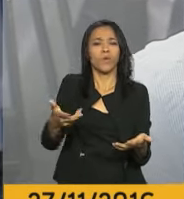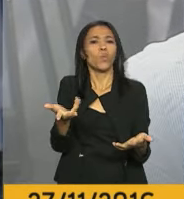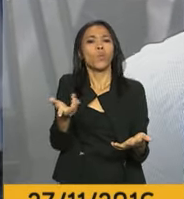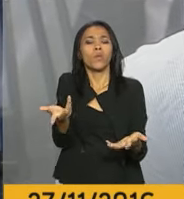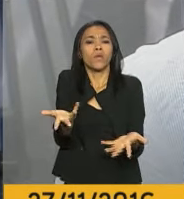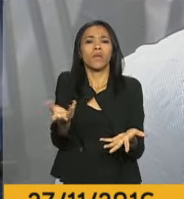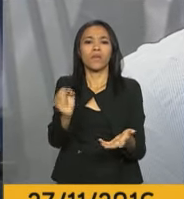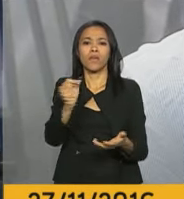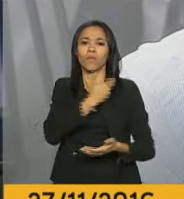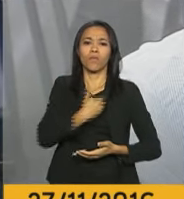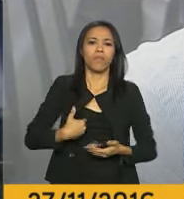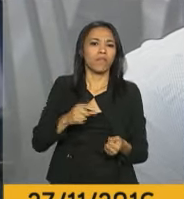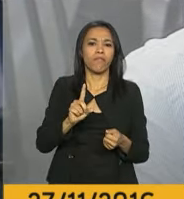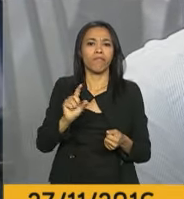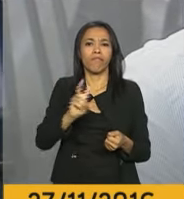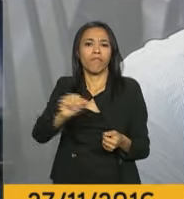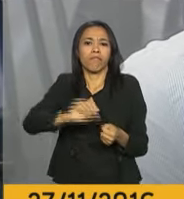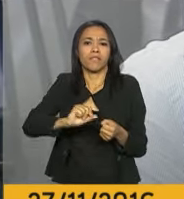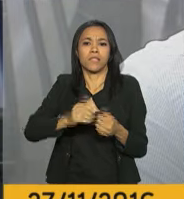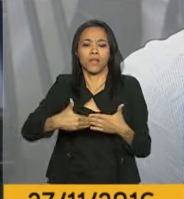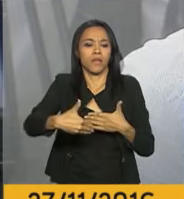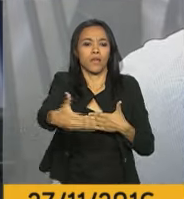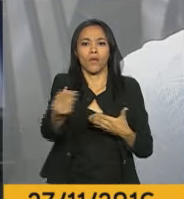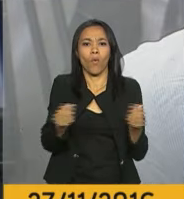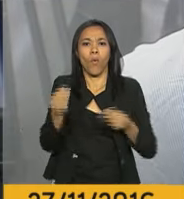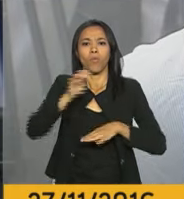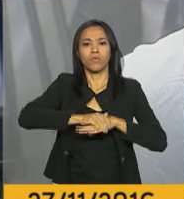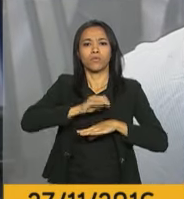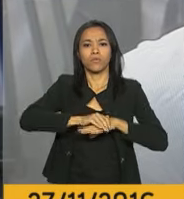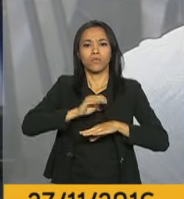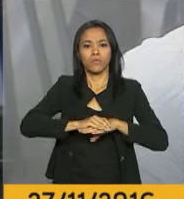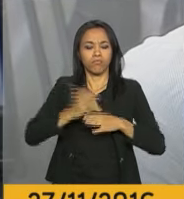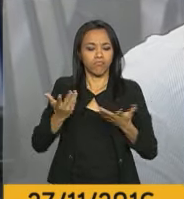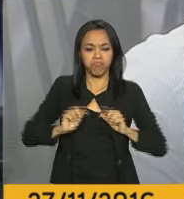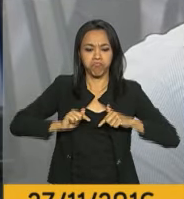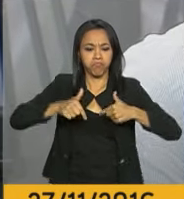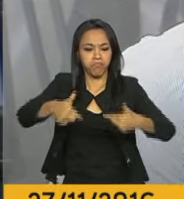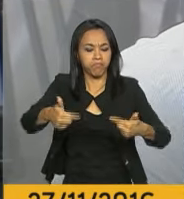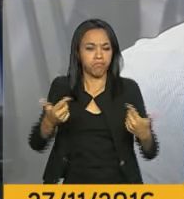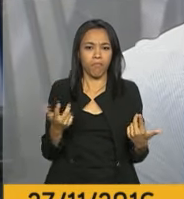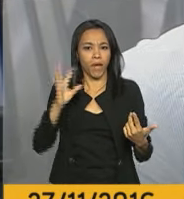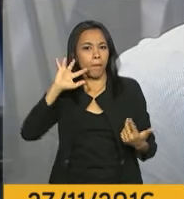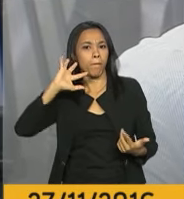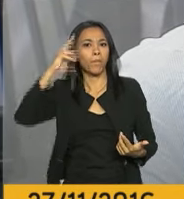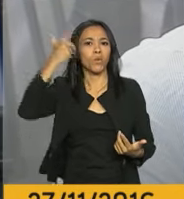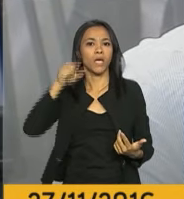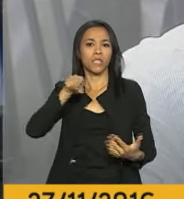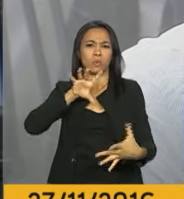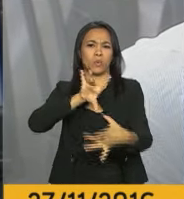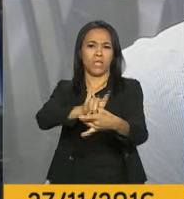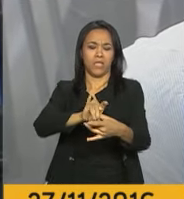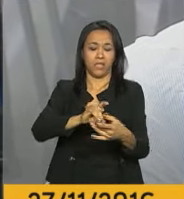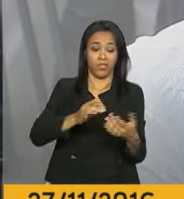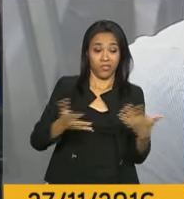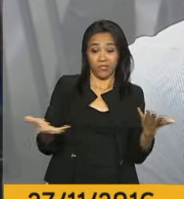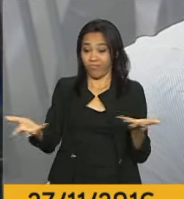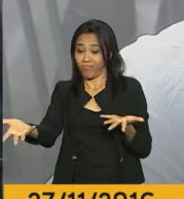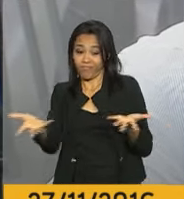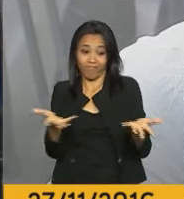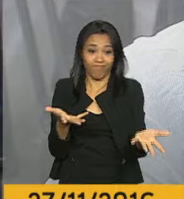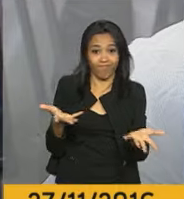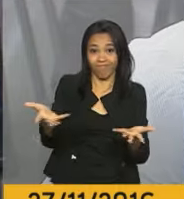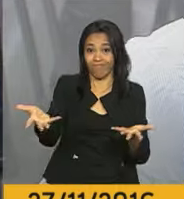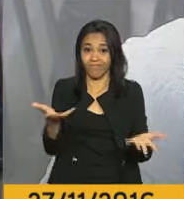o governo pretende, como o governo pretende agir para reverter esse quadro, visando retomada e